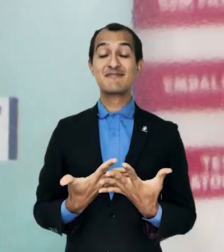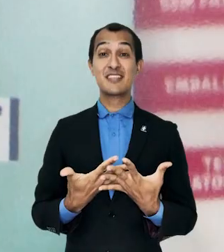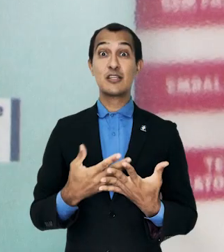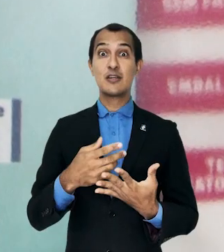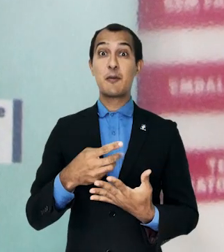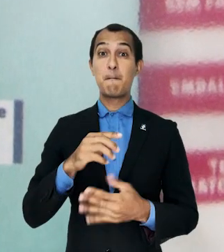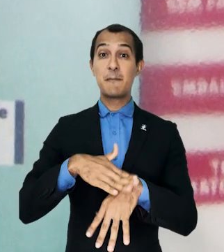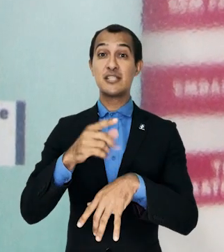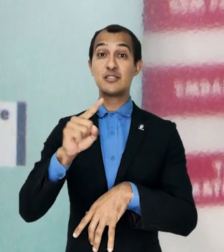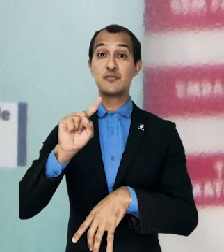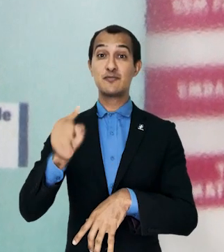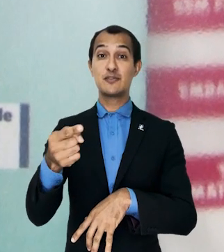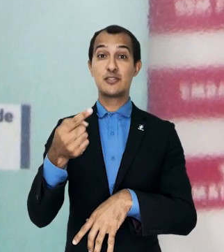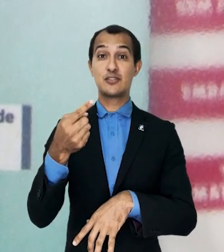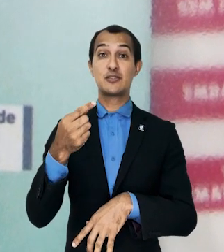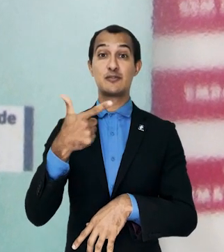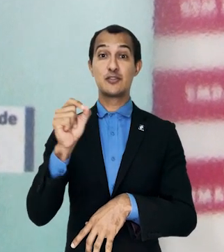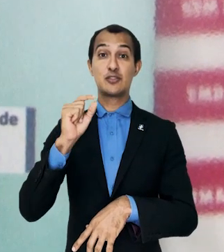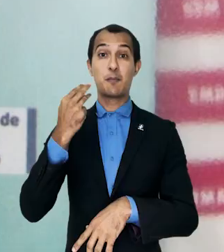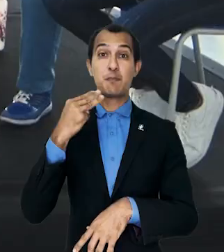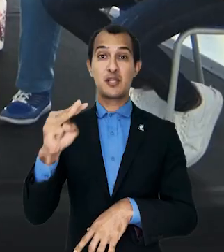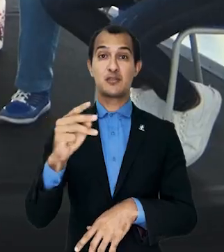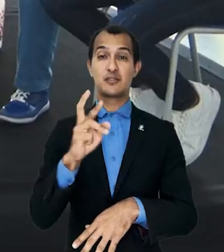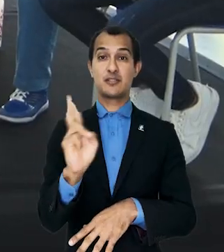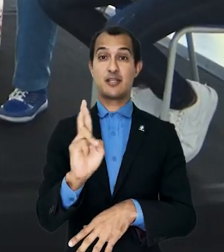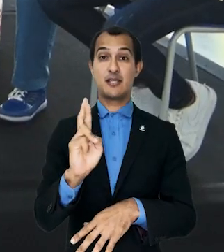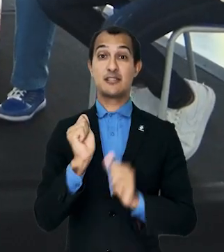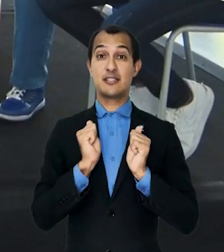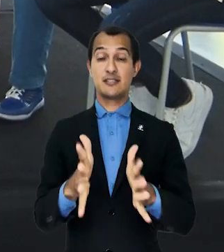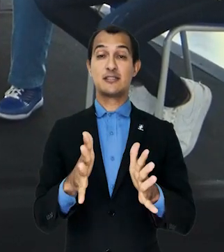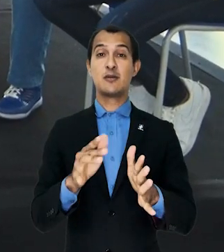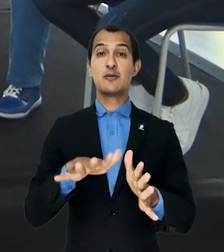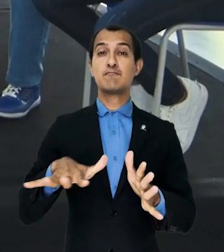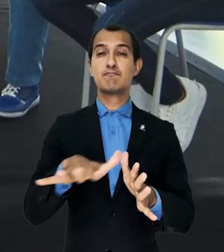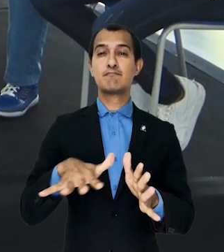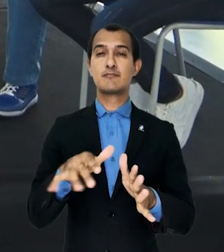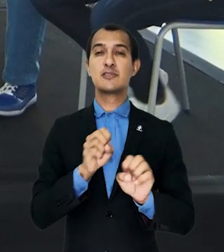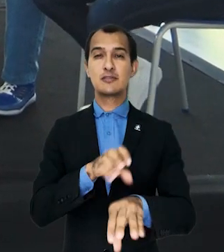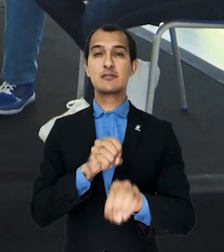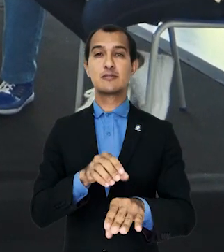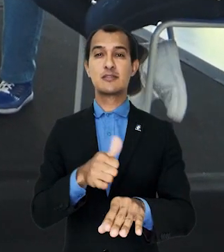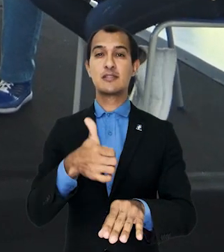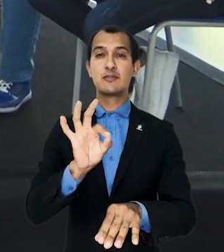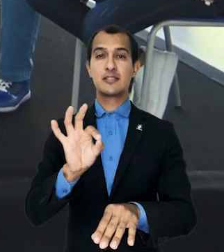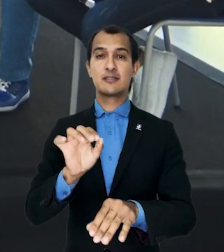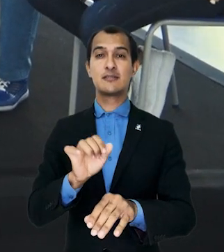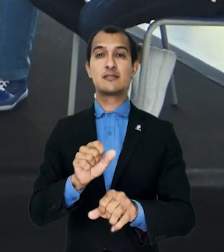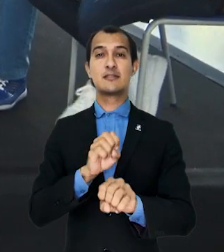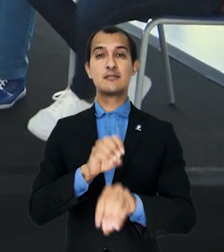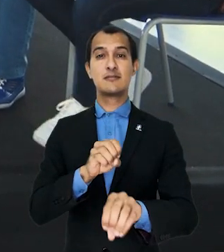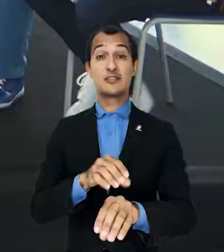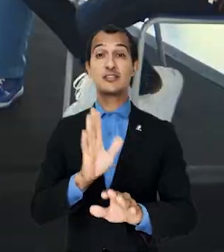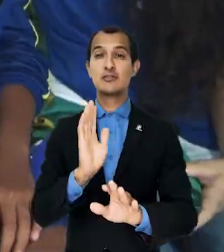de tudo né com investimento de mais de 20 milhões de reais a ação faz parte das políticas educacionais do plano educação